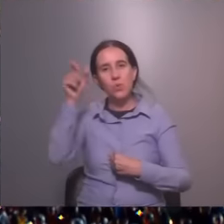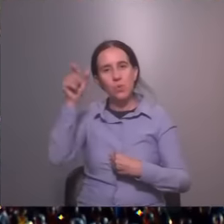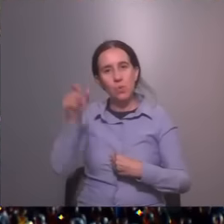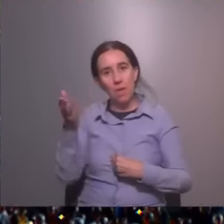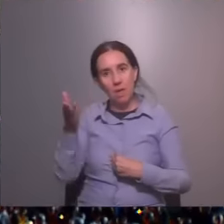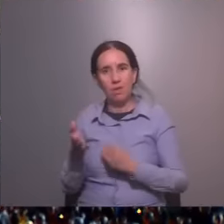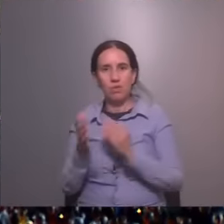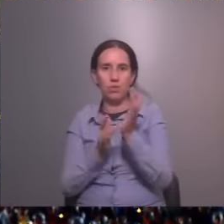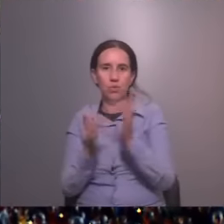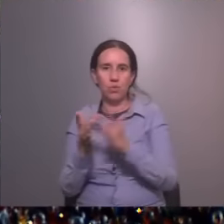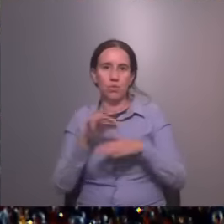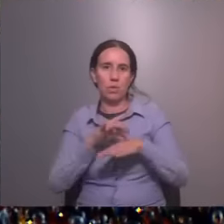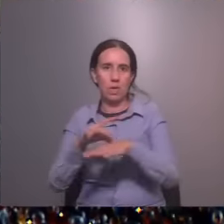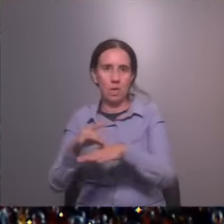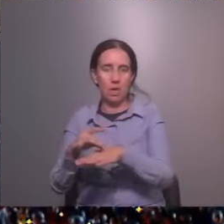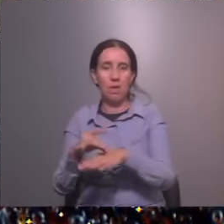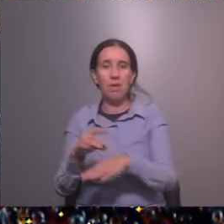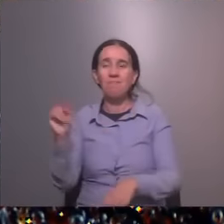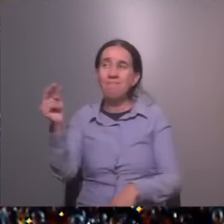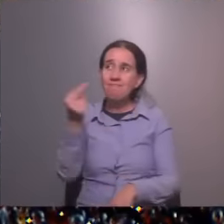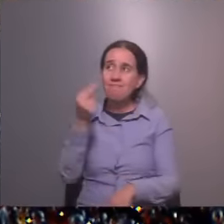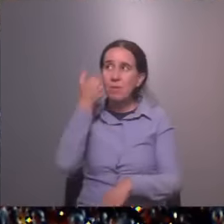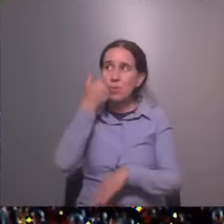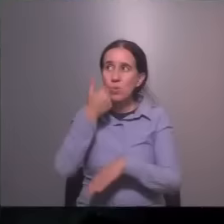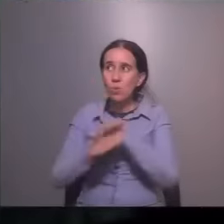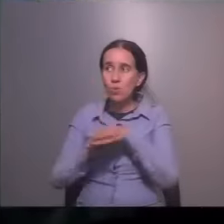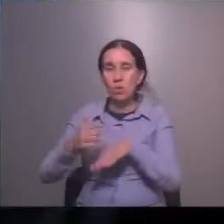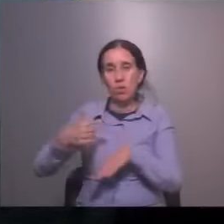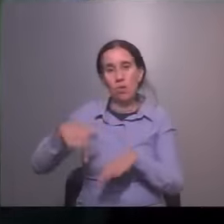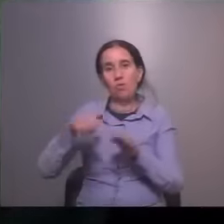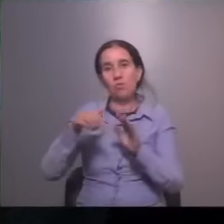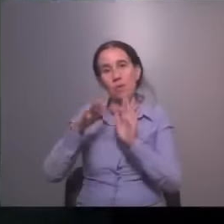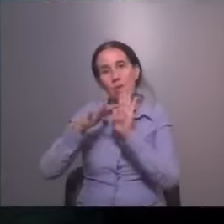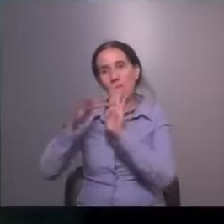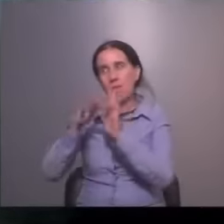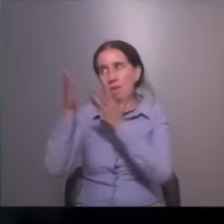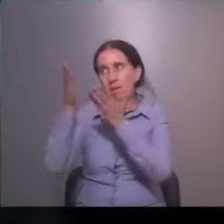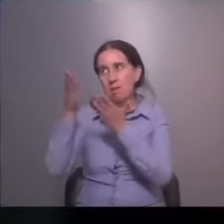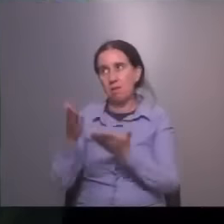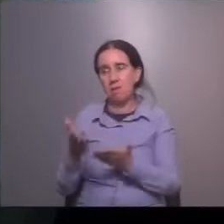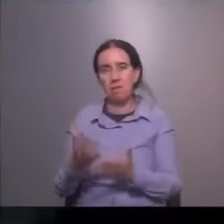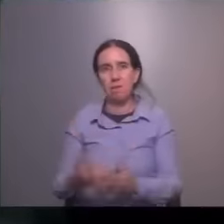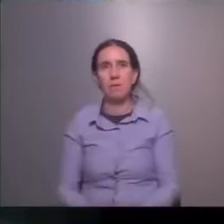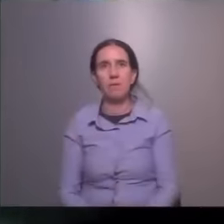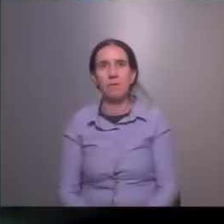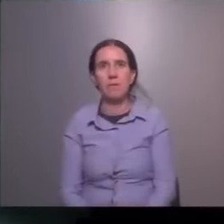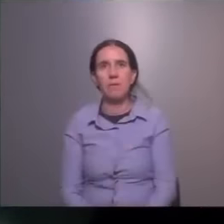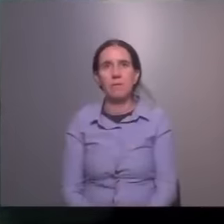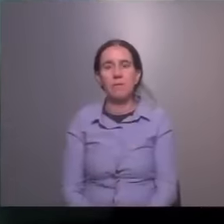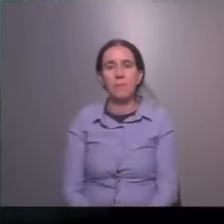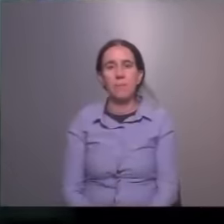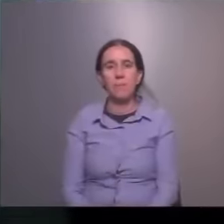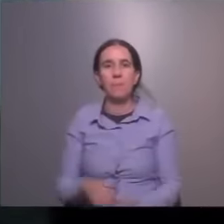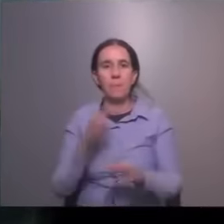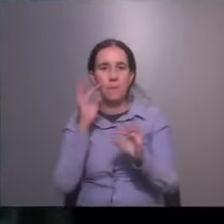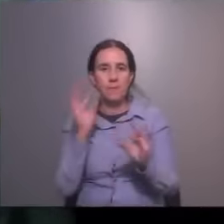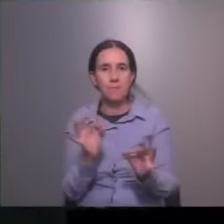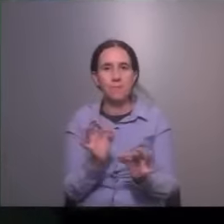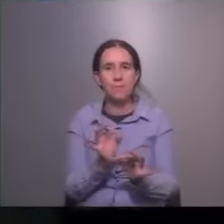de Cristo, é a estrela que nos guia e nos aponta o seu Filho Jesus. Conduzidos pelo seu olhar de